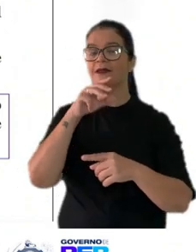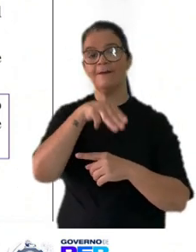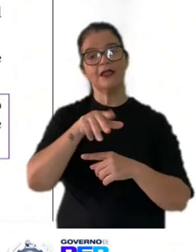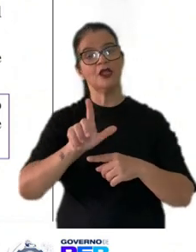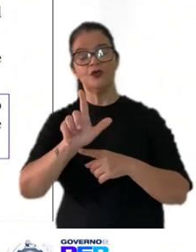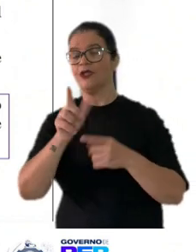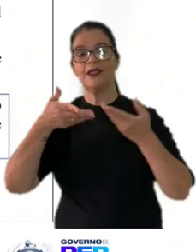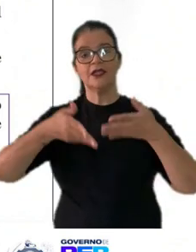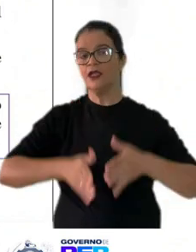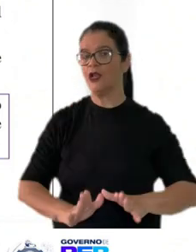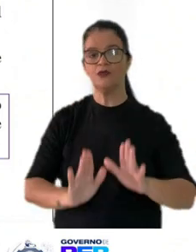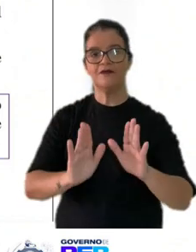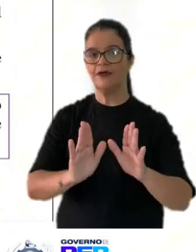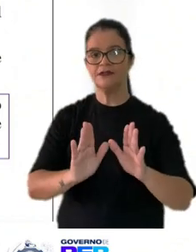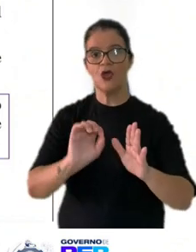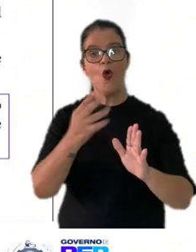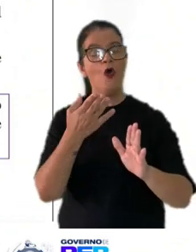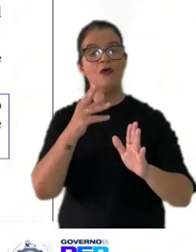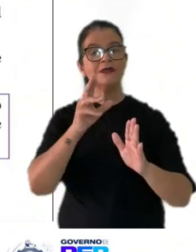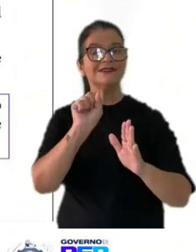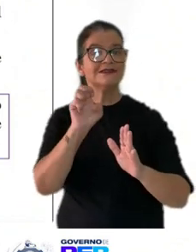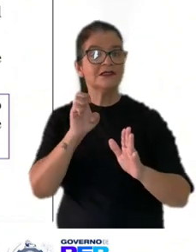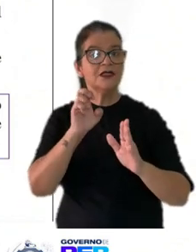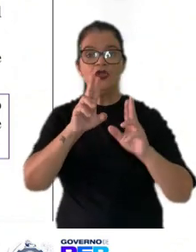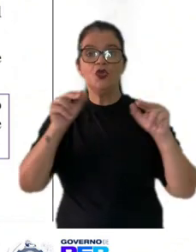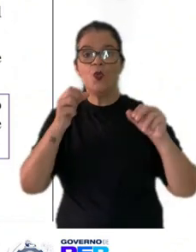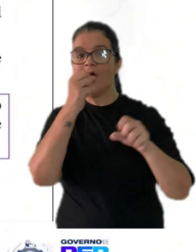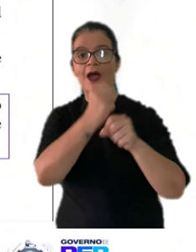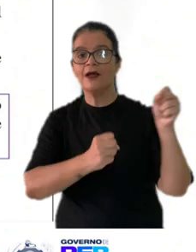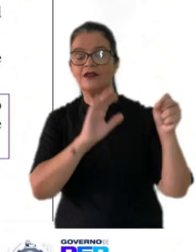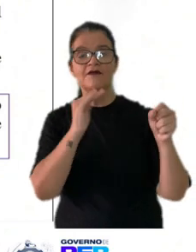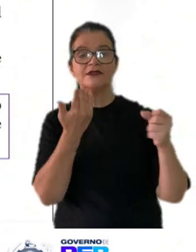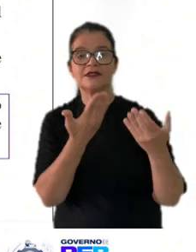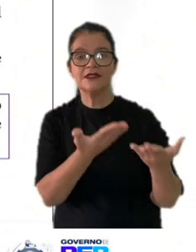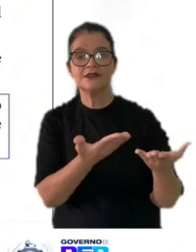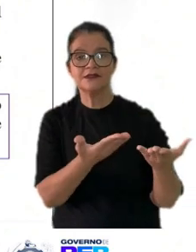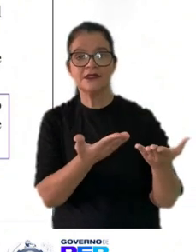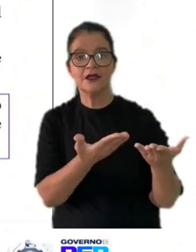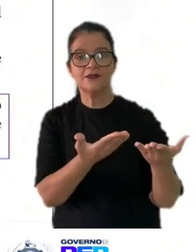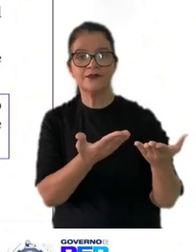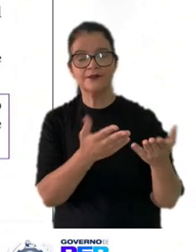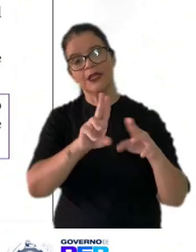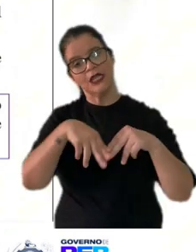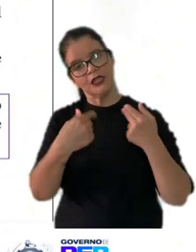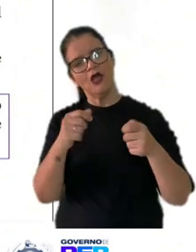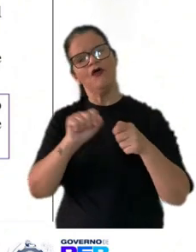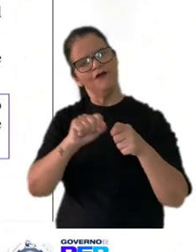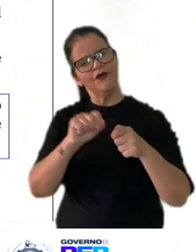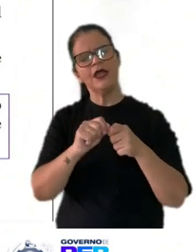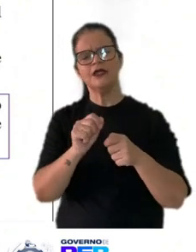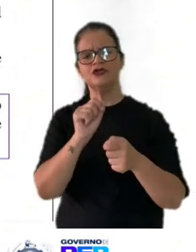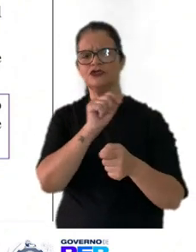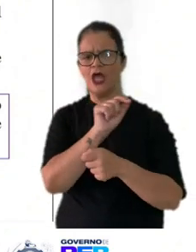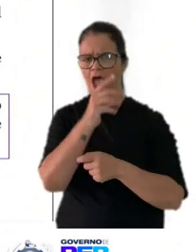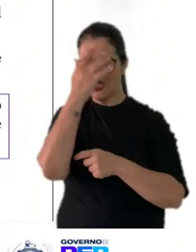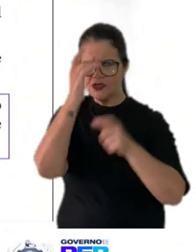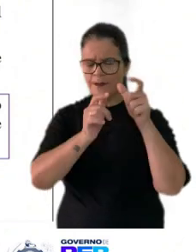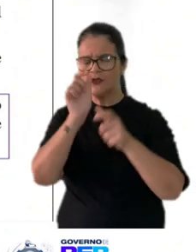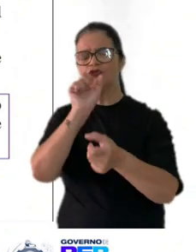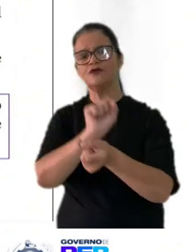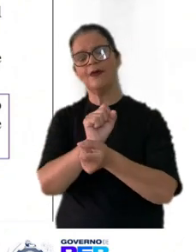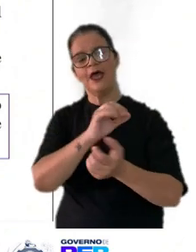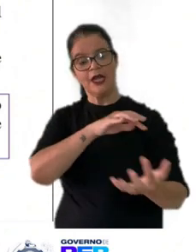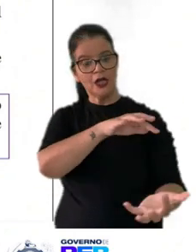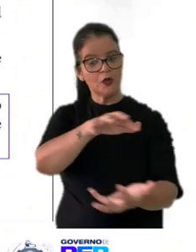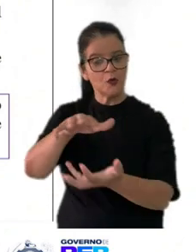ou se ele nunca tivesse sido assassinado então fez eles pararem para pensar no mundo com essas